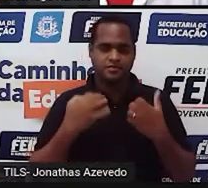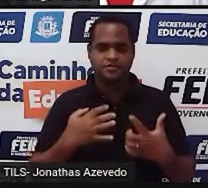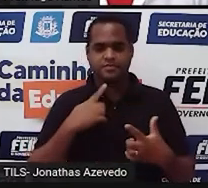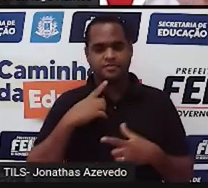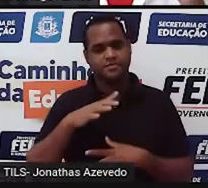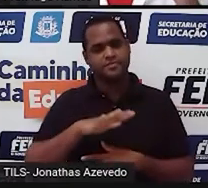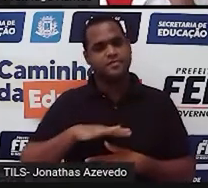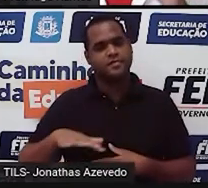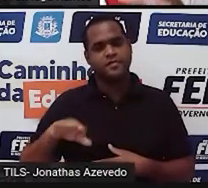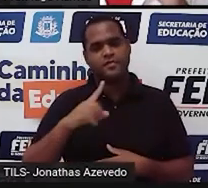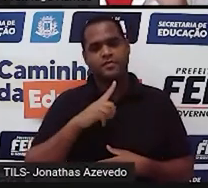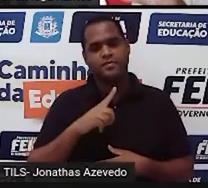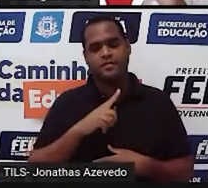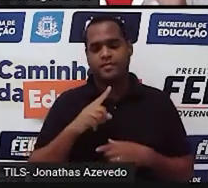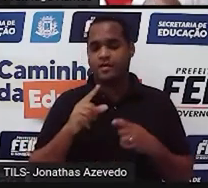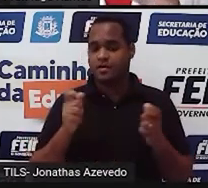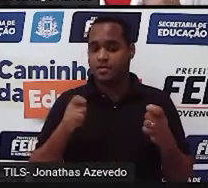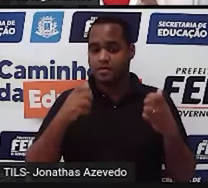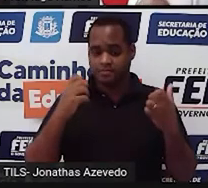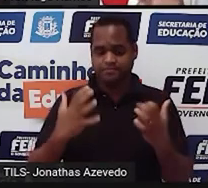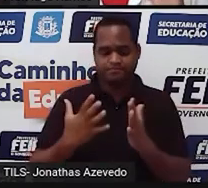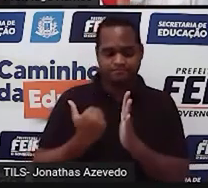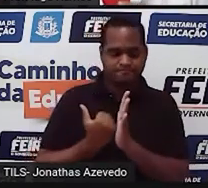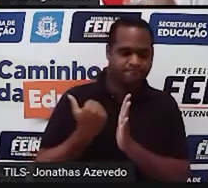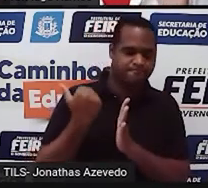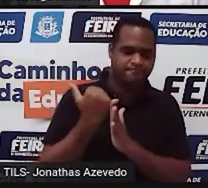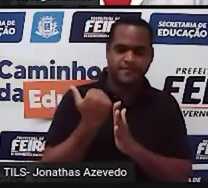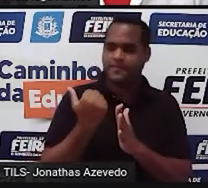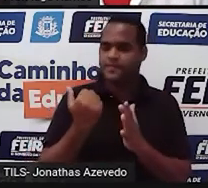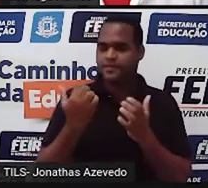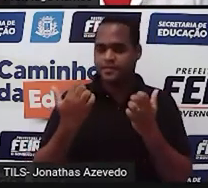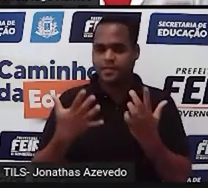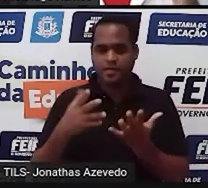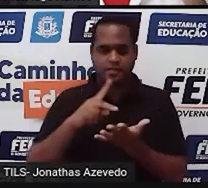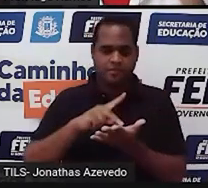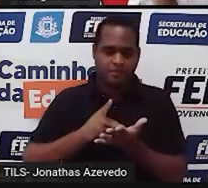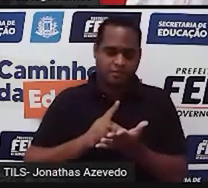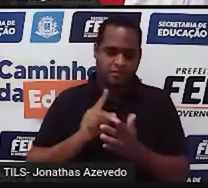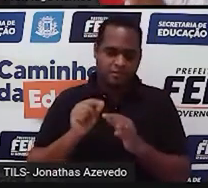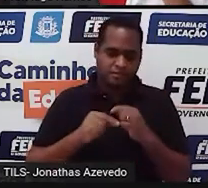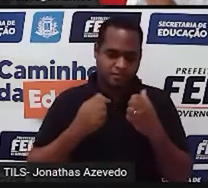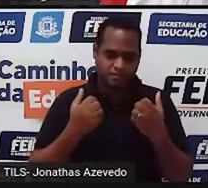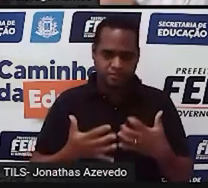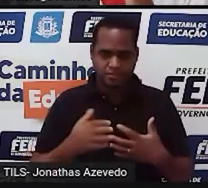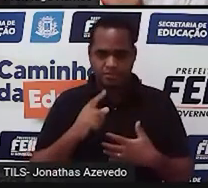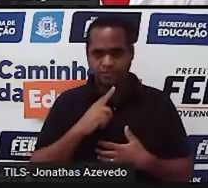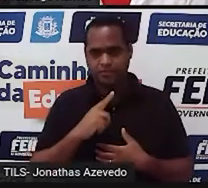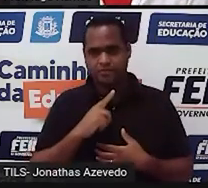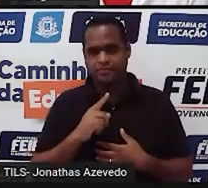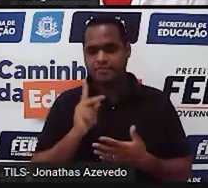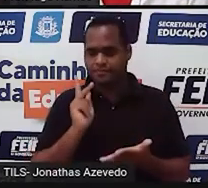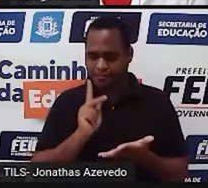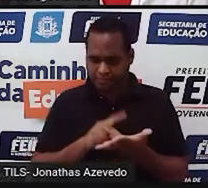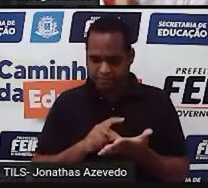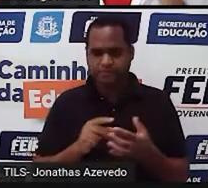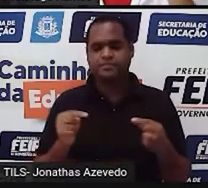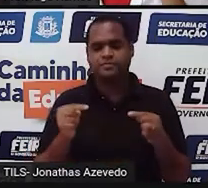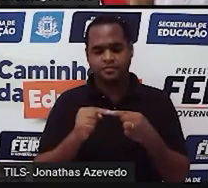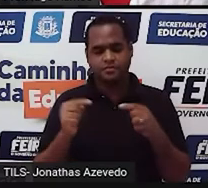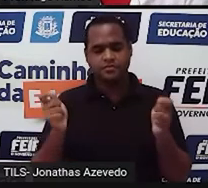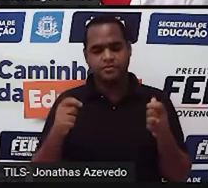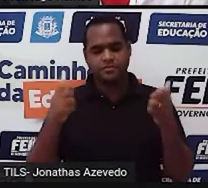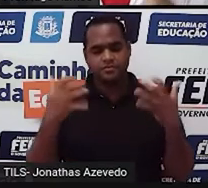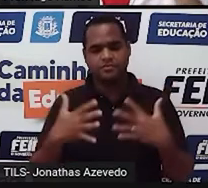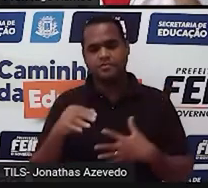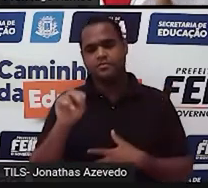só que agora a gente vai um pouco mais além A gente vai para uma geometria que faz parte do mundo real e